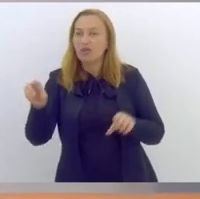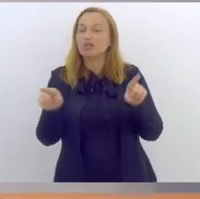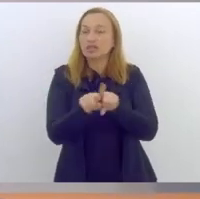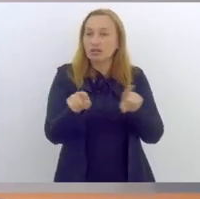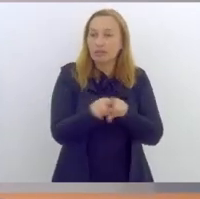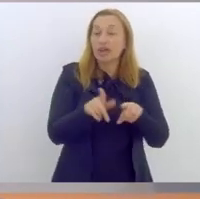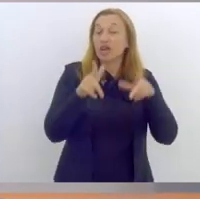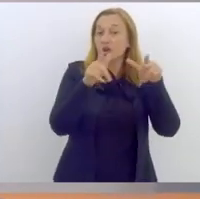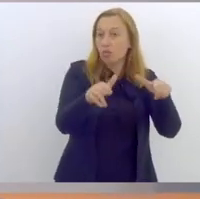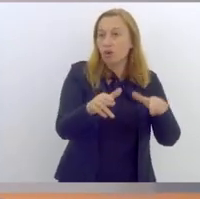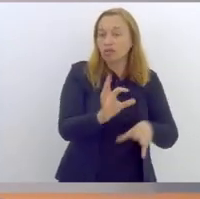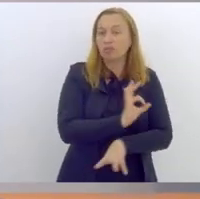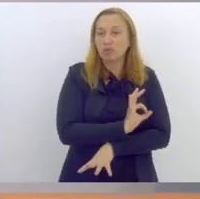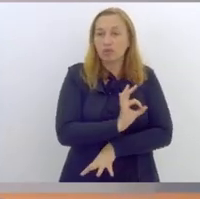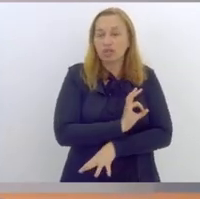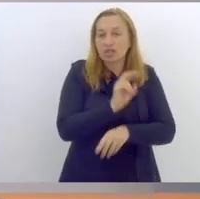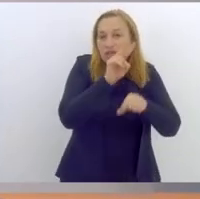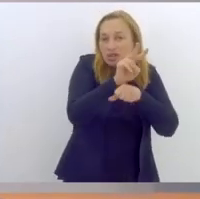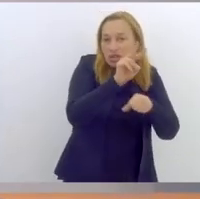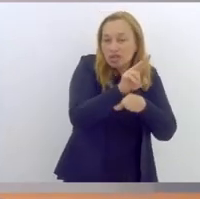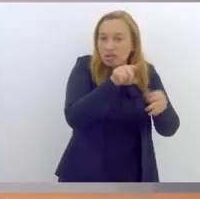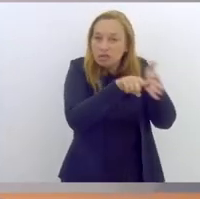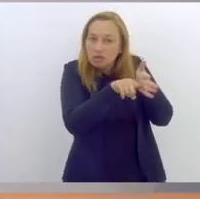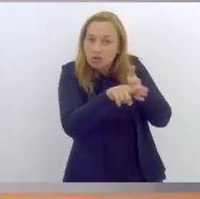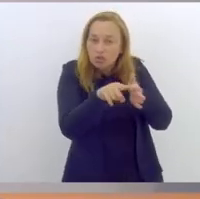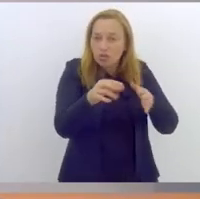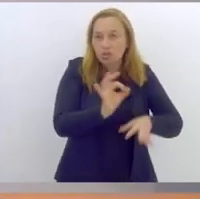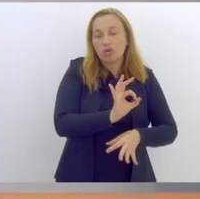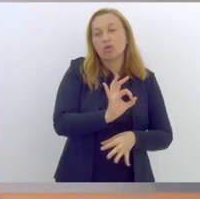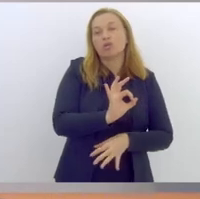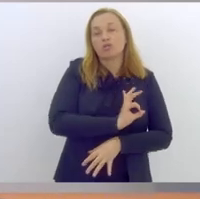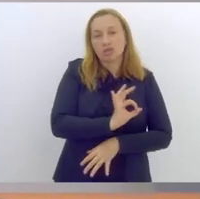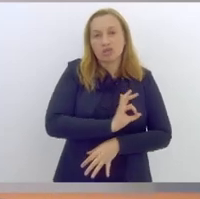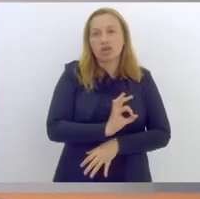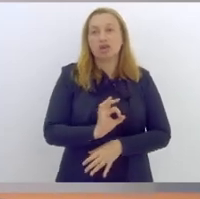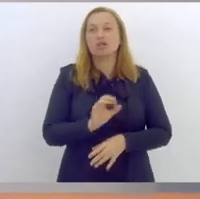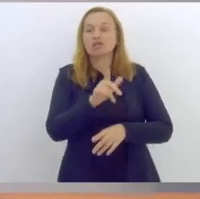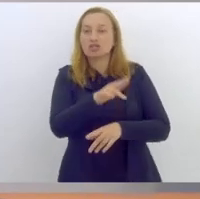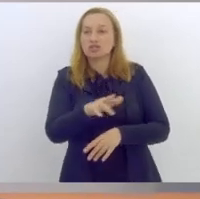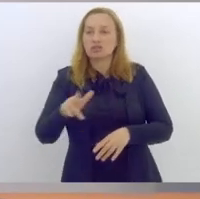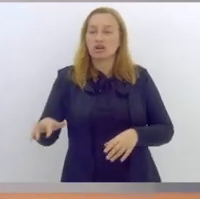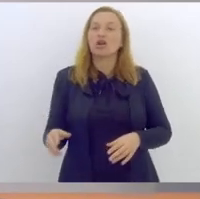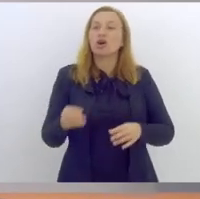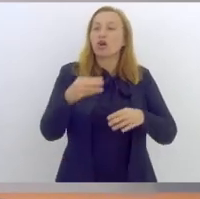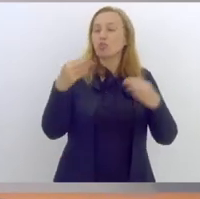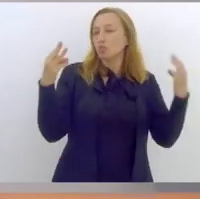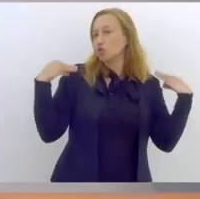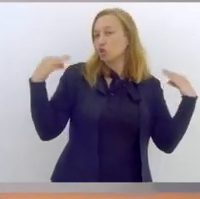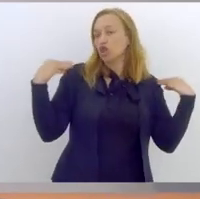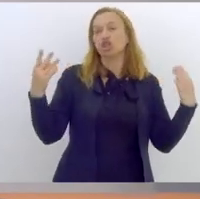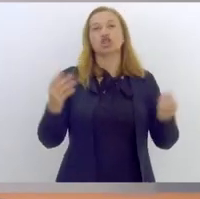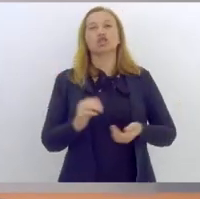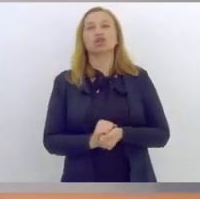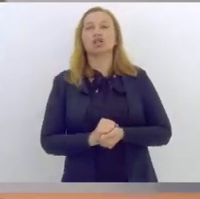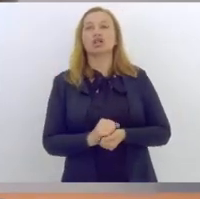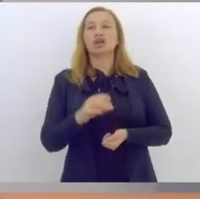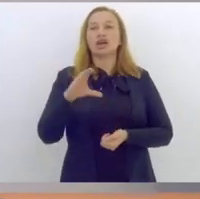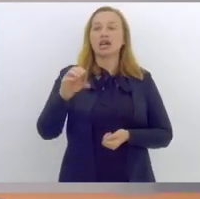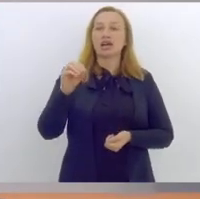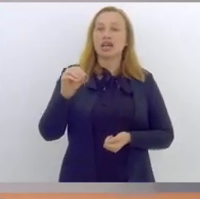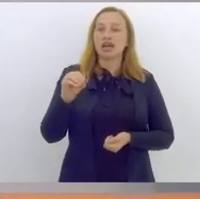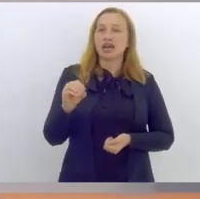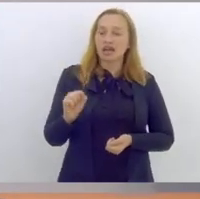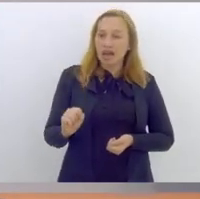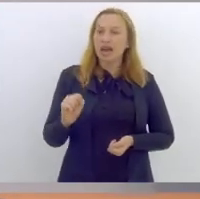cargos de detetive detetive inspetor e o investigador policial de vários carros motorista eh carcereiro